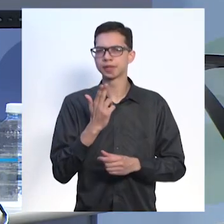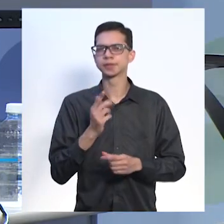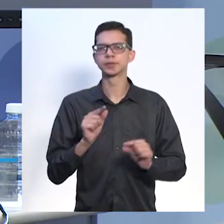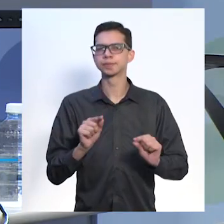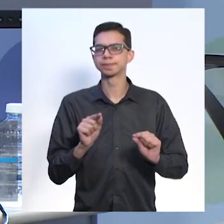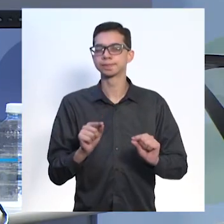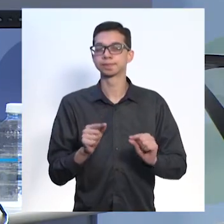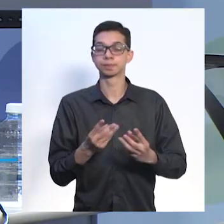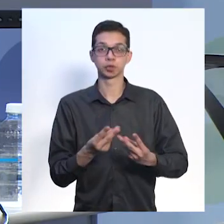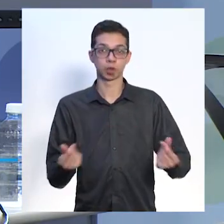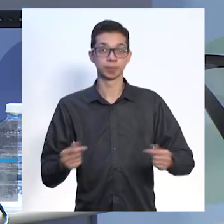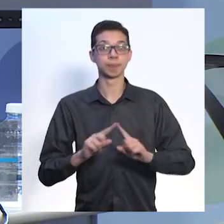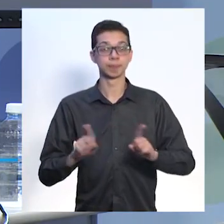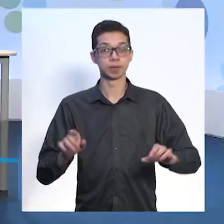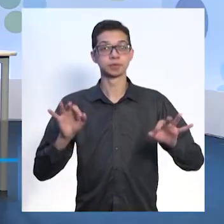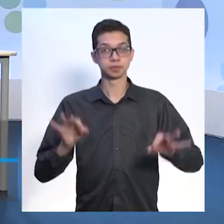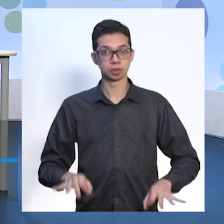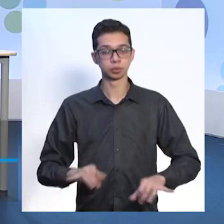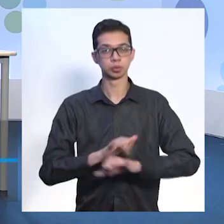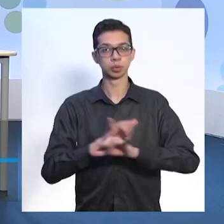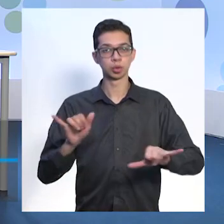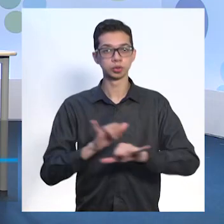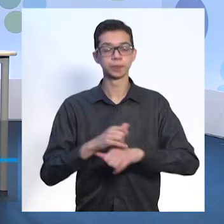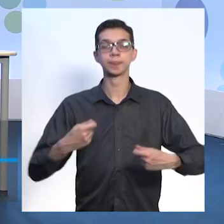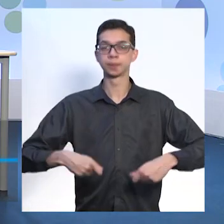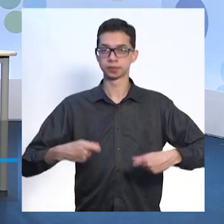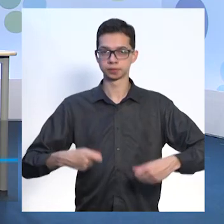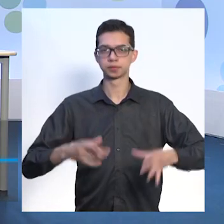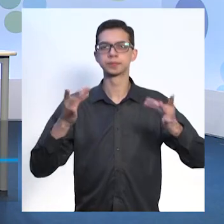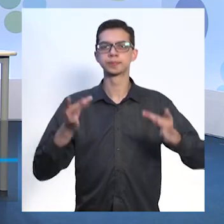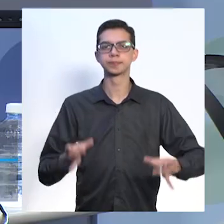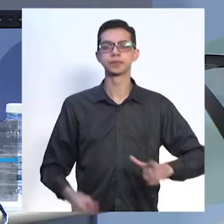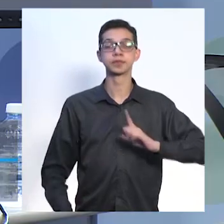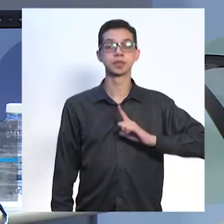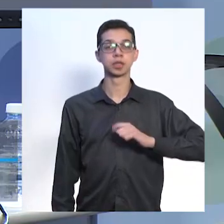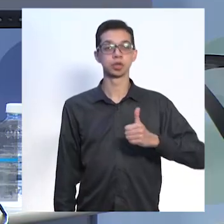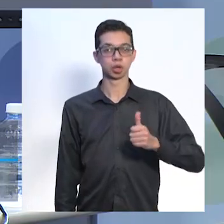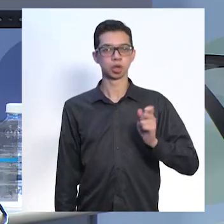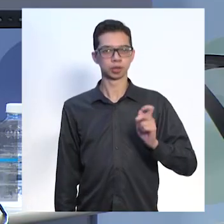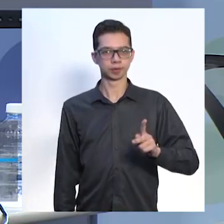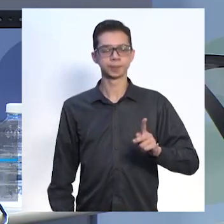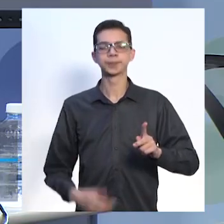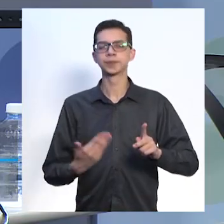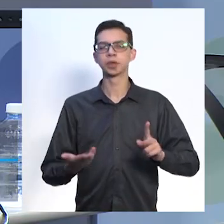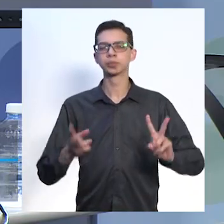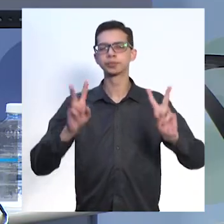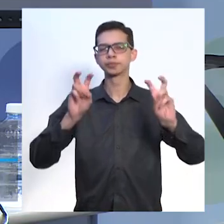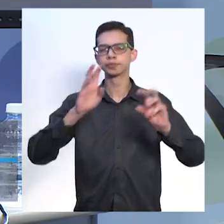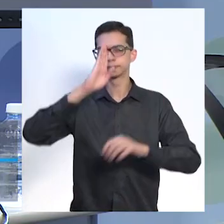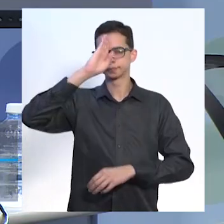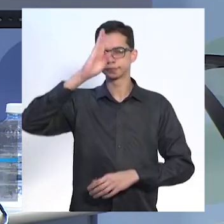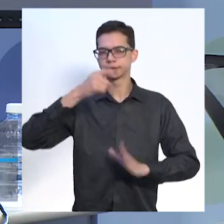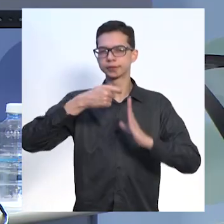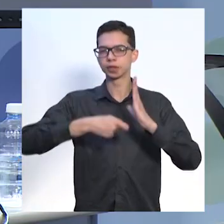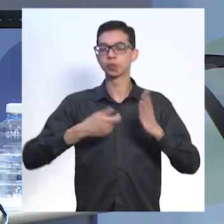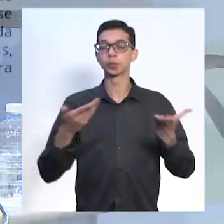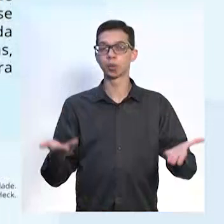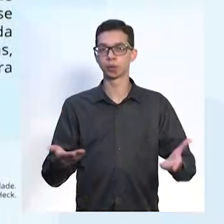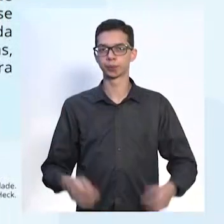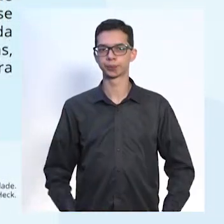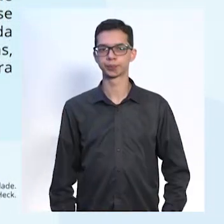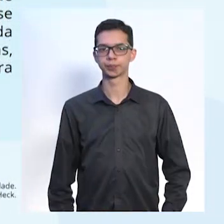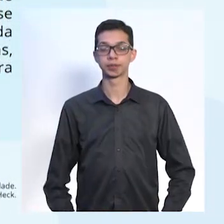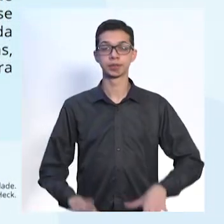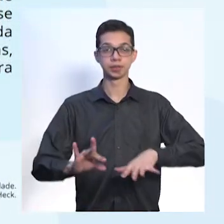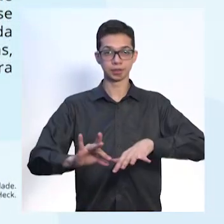e o certo para a estrutura de uma notícia é apresentar esses elementos, tá? Então, a manchete do nosso texto é: anel